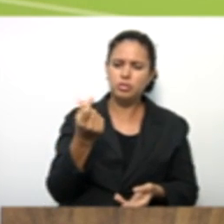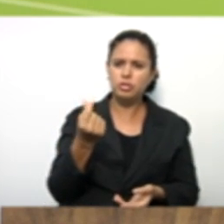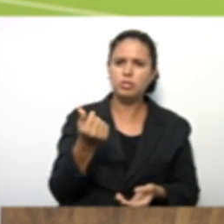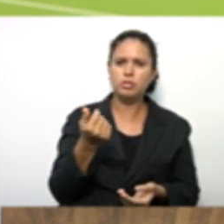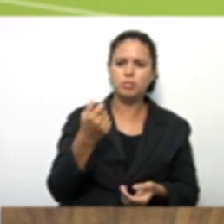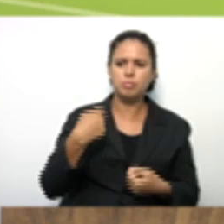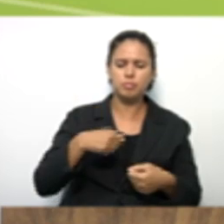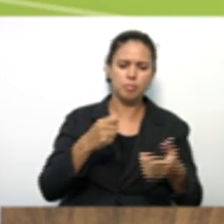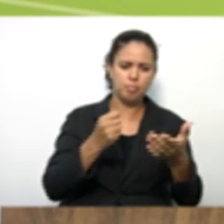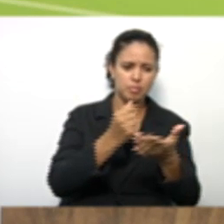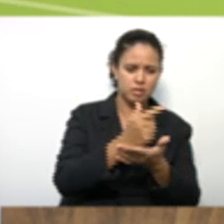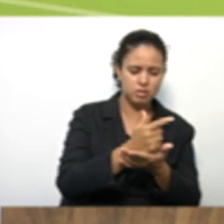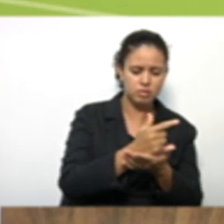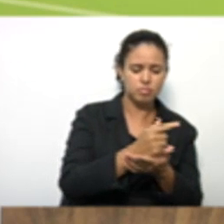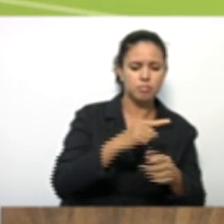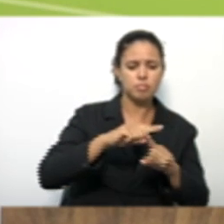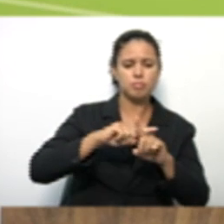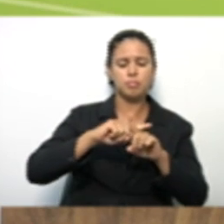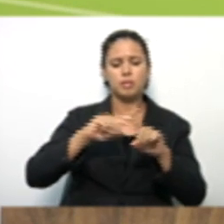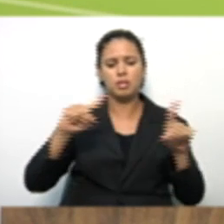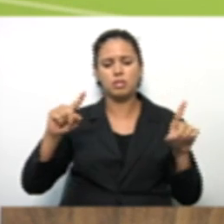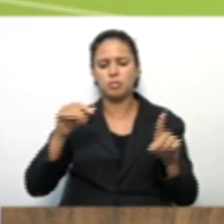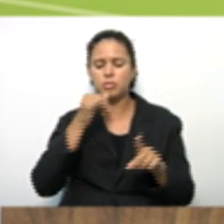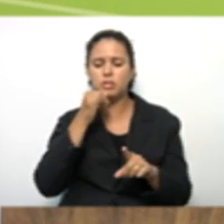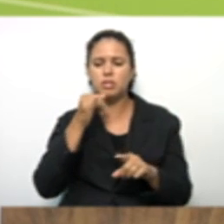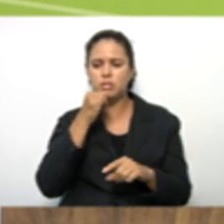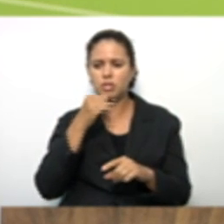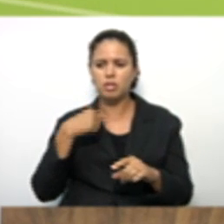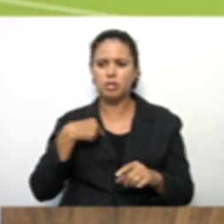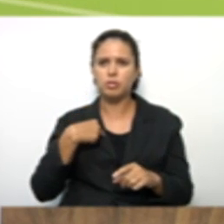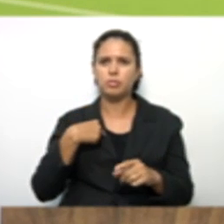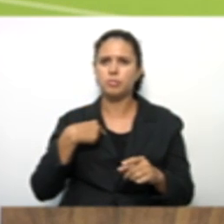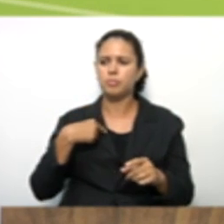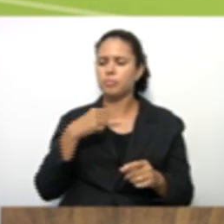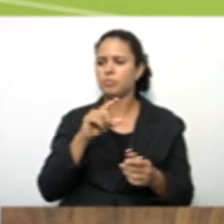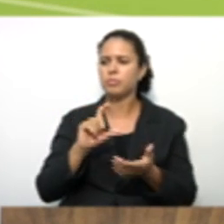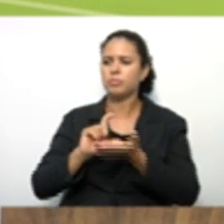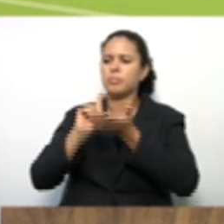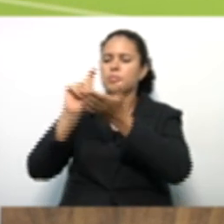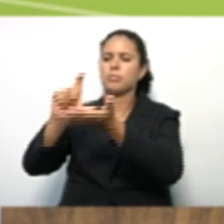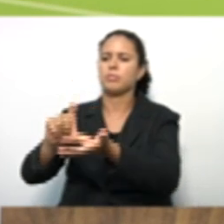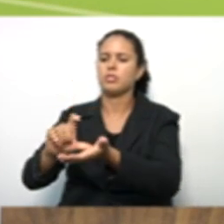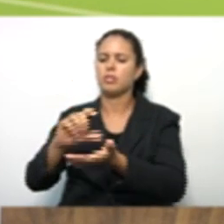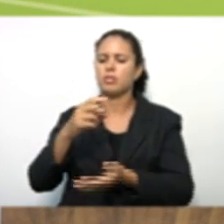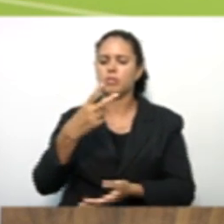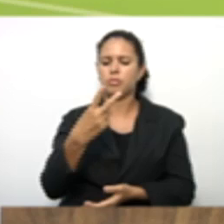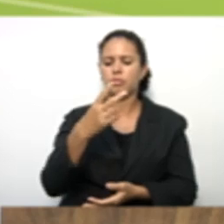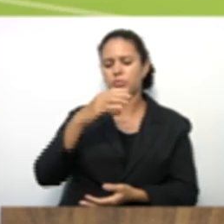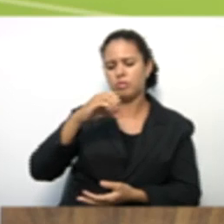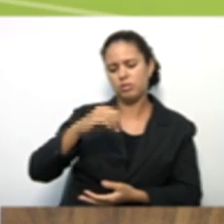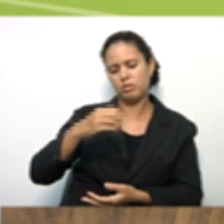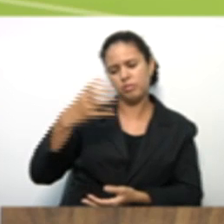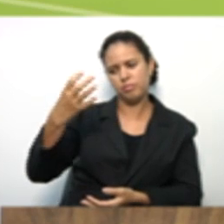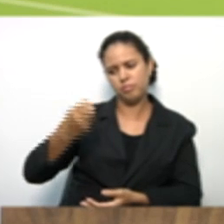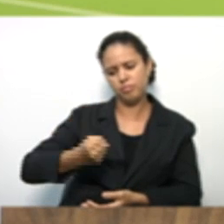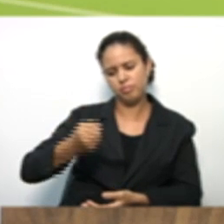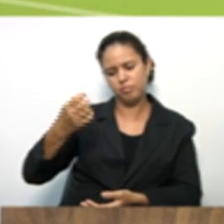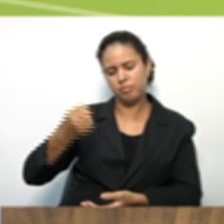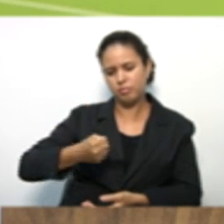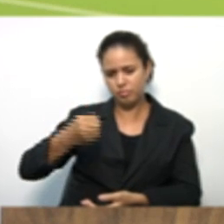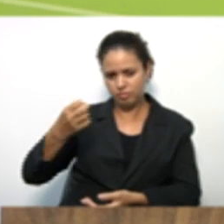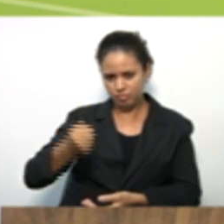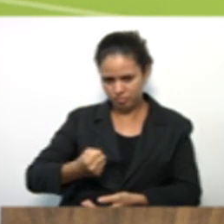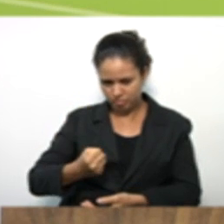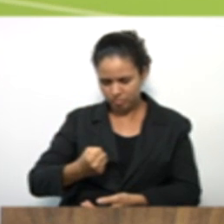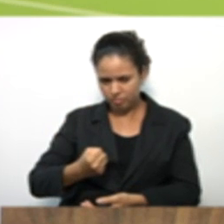estou devendo 20 litros de leite? Eu não posso registrar ele assim, minha dívida lá, minhas obrigações, 20 litros de leite? Eu não posso fazer isso,